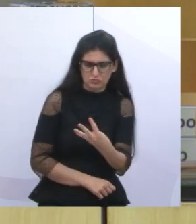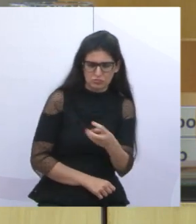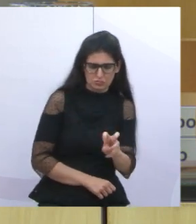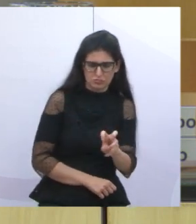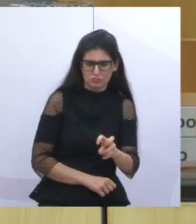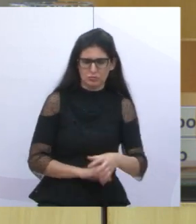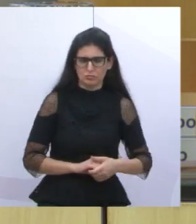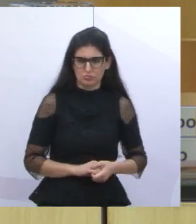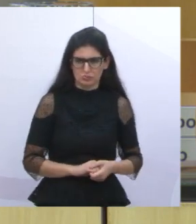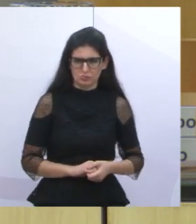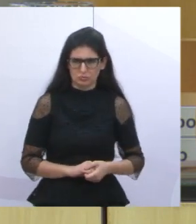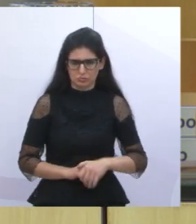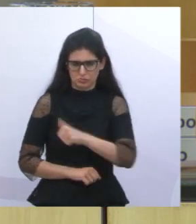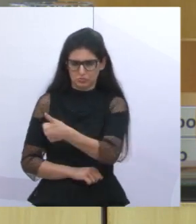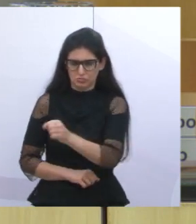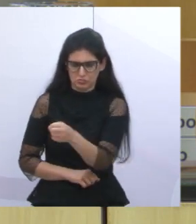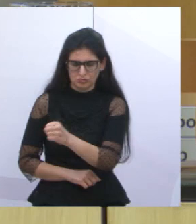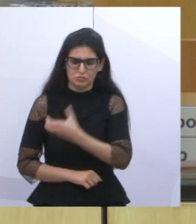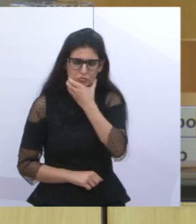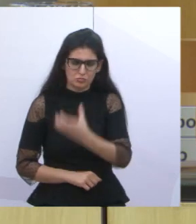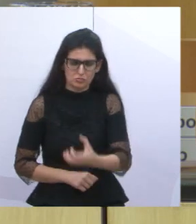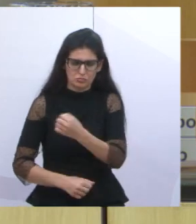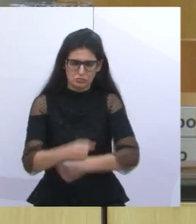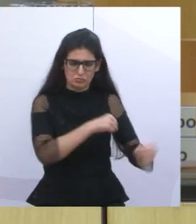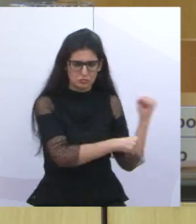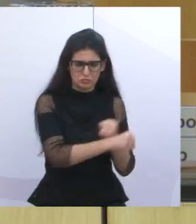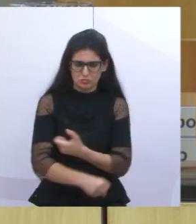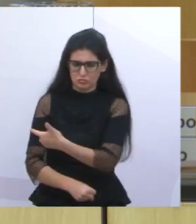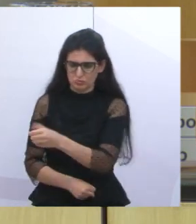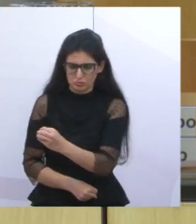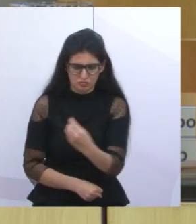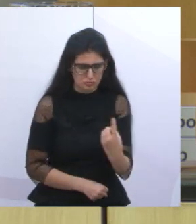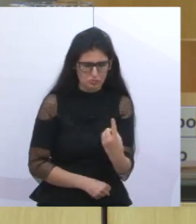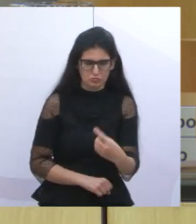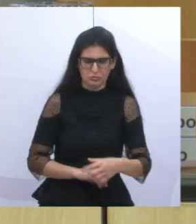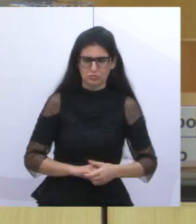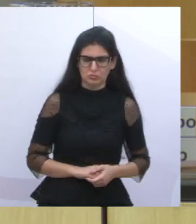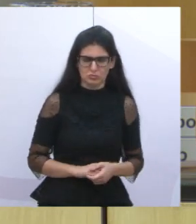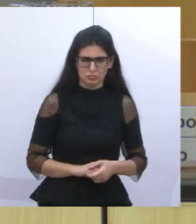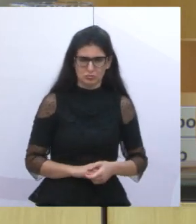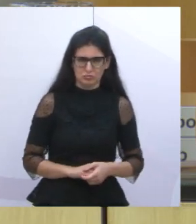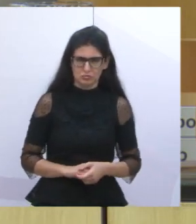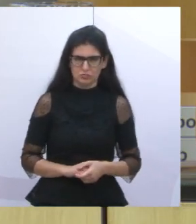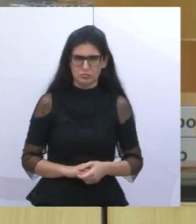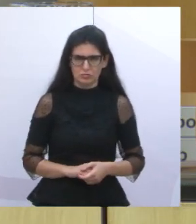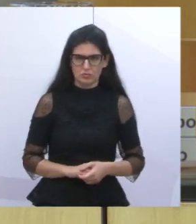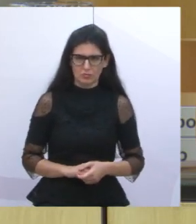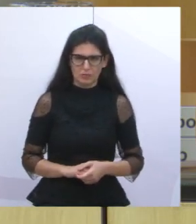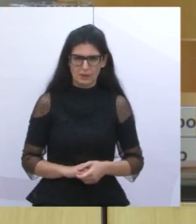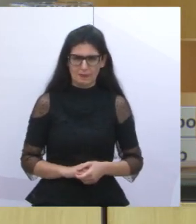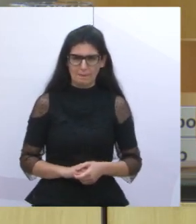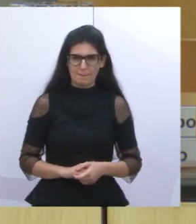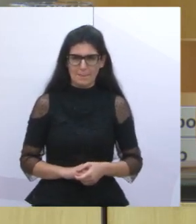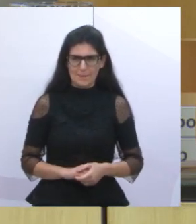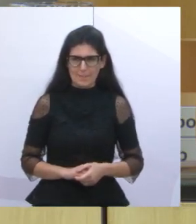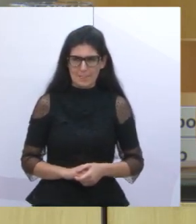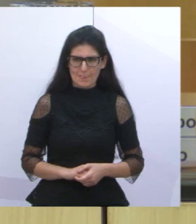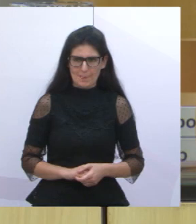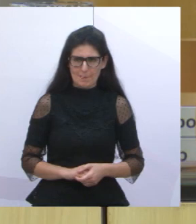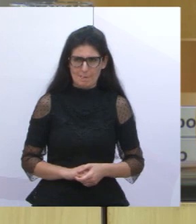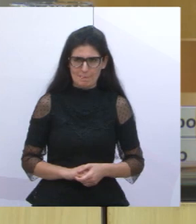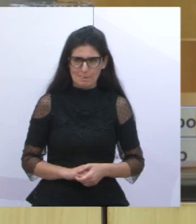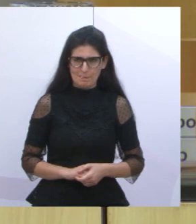4.545, de 18 de dezembro de 2001, a fim de incluir